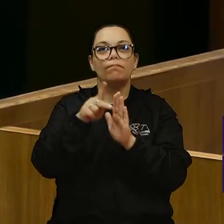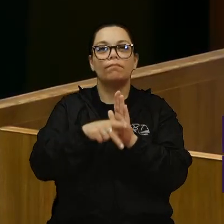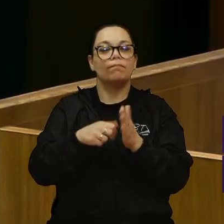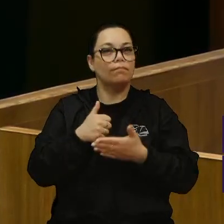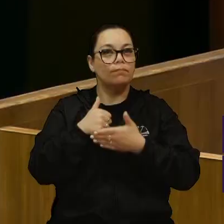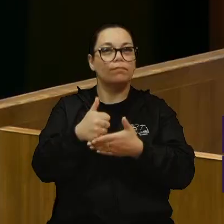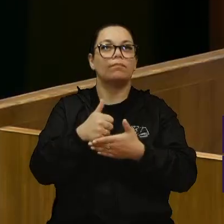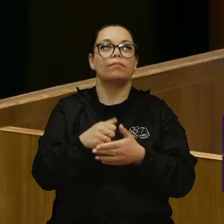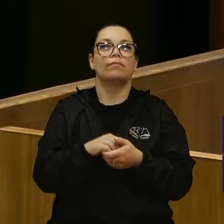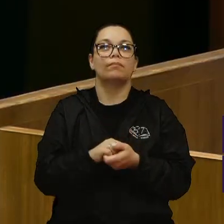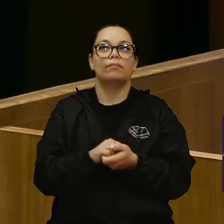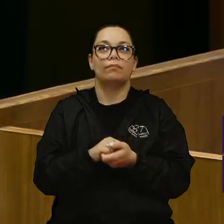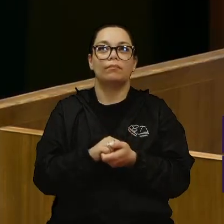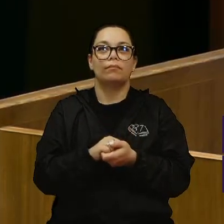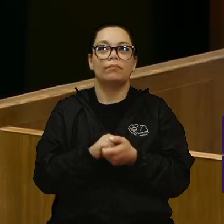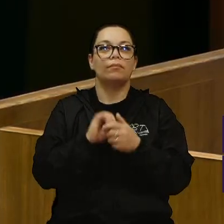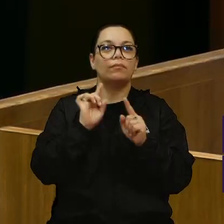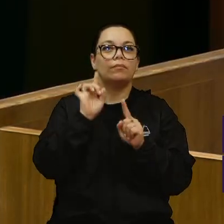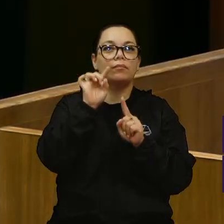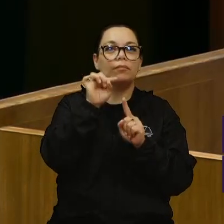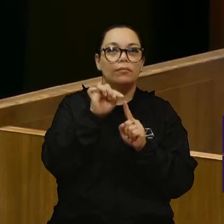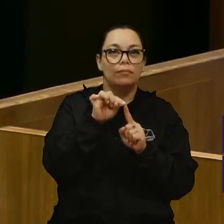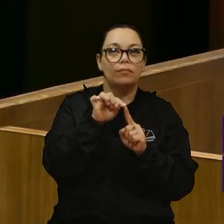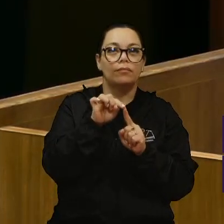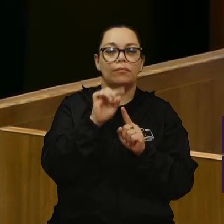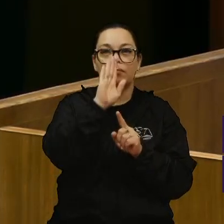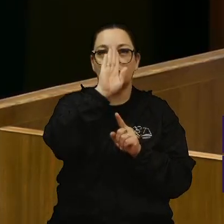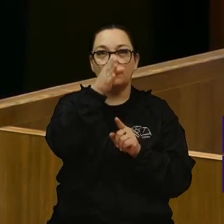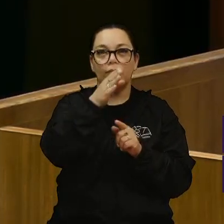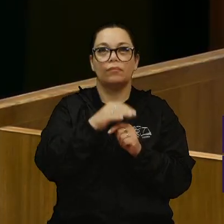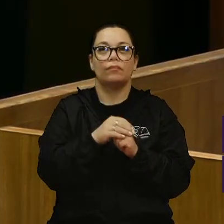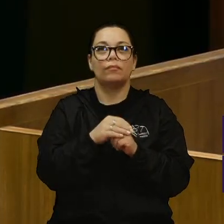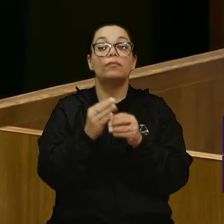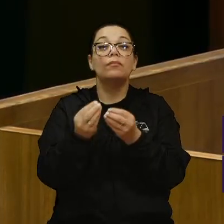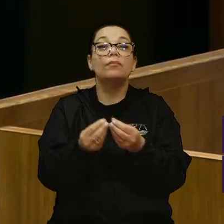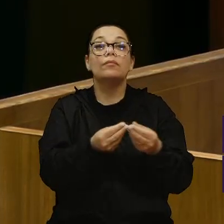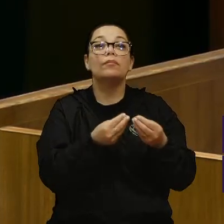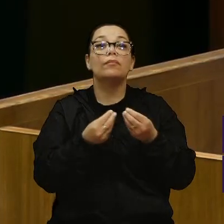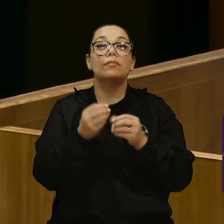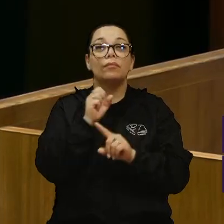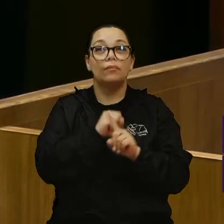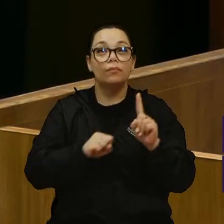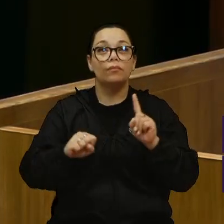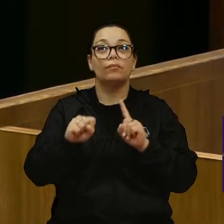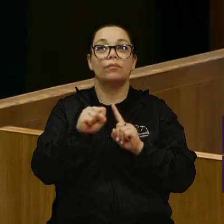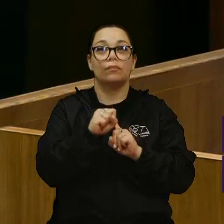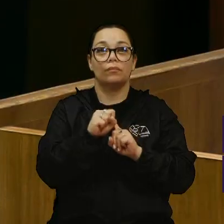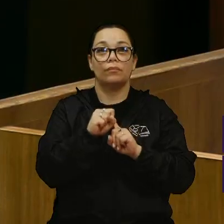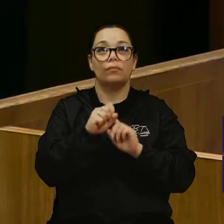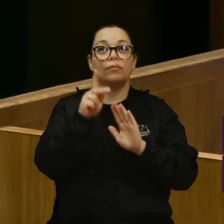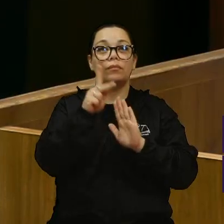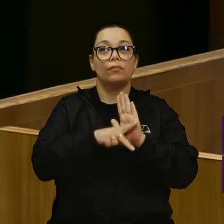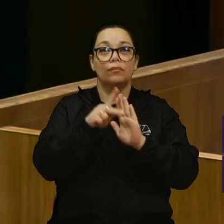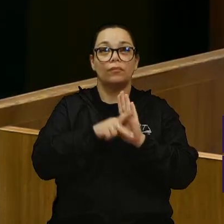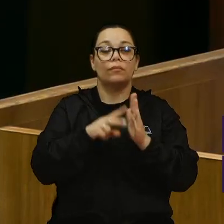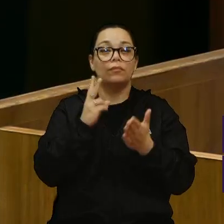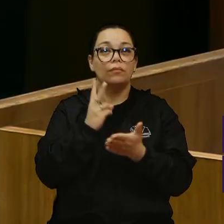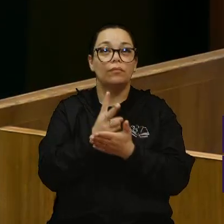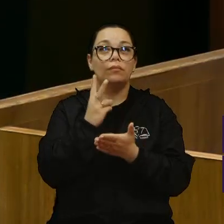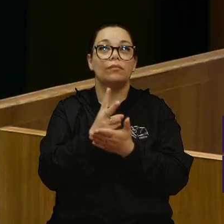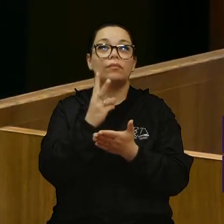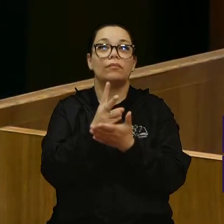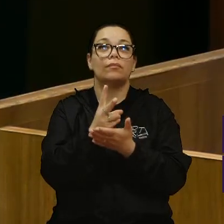apoio. Objetivo como ele é, mas com uma sensibilidade social, porque todos os projetos sempre foram